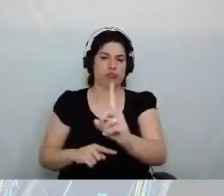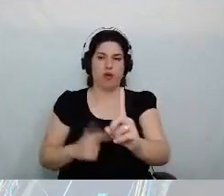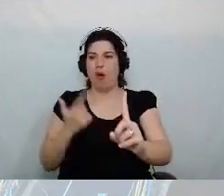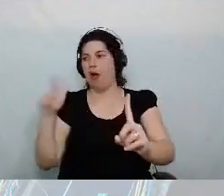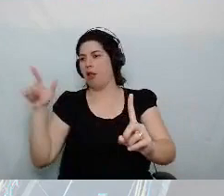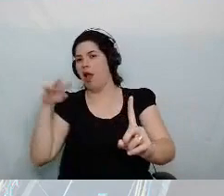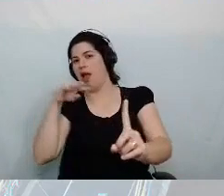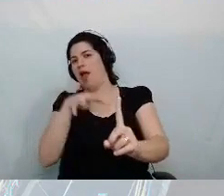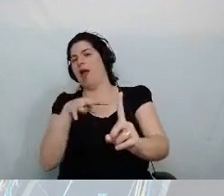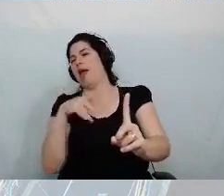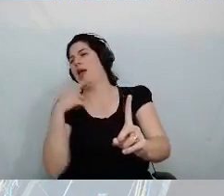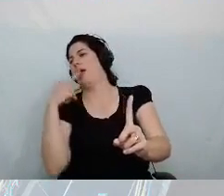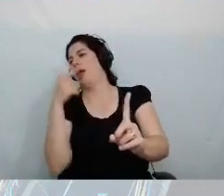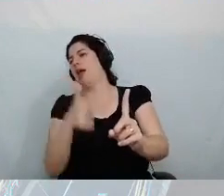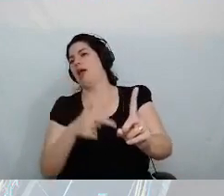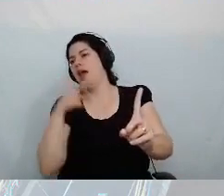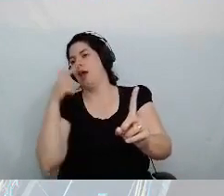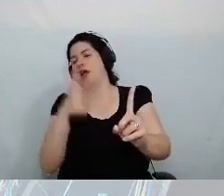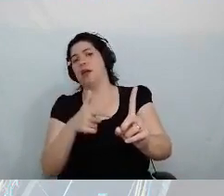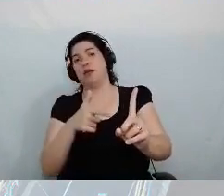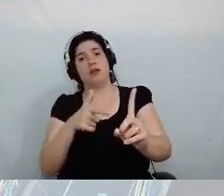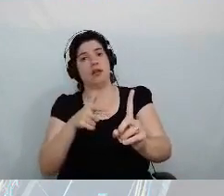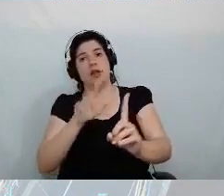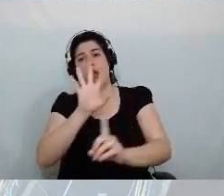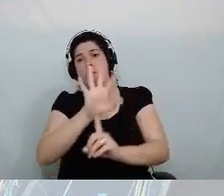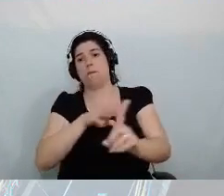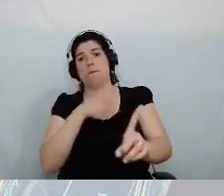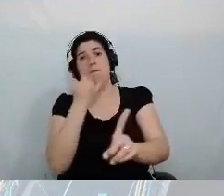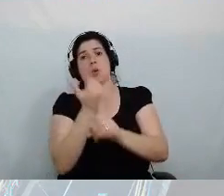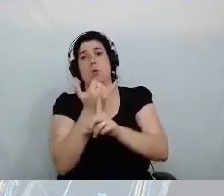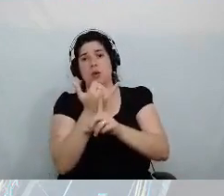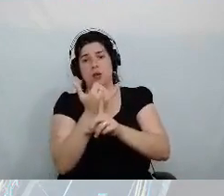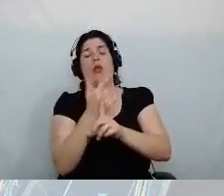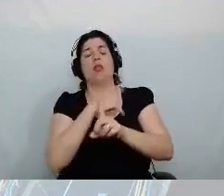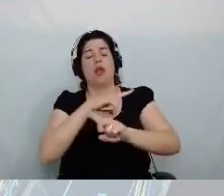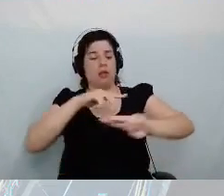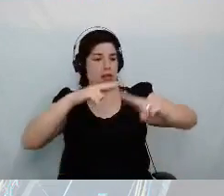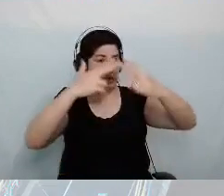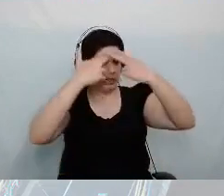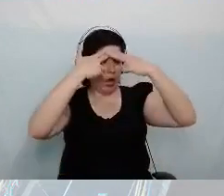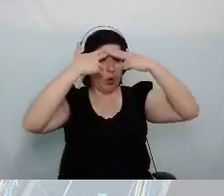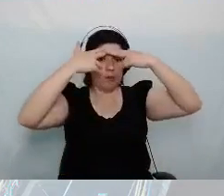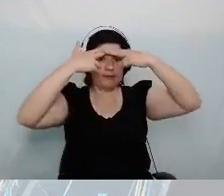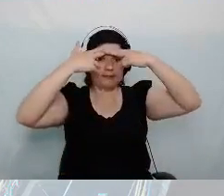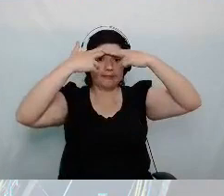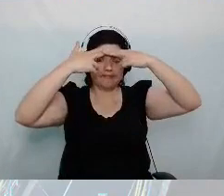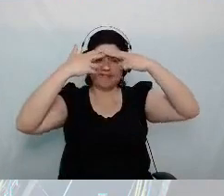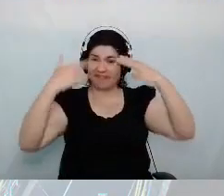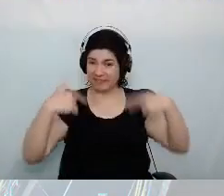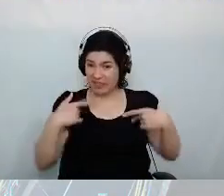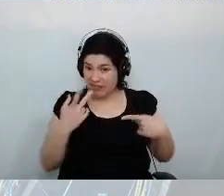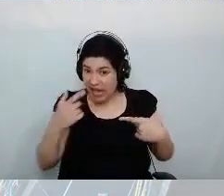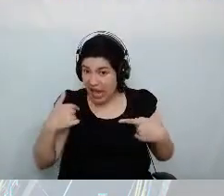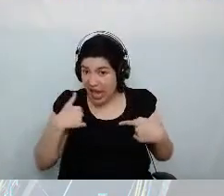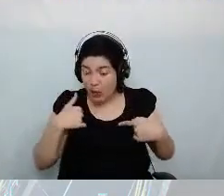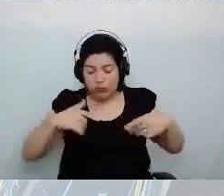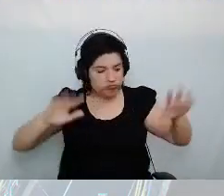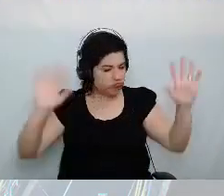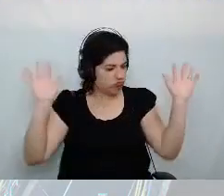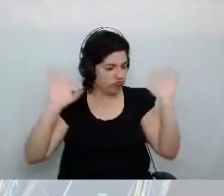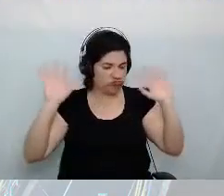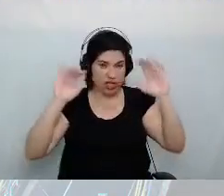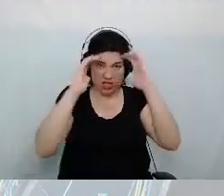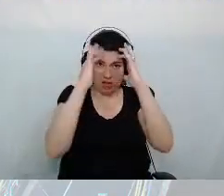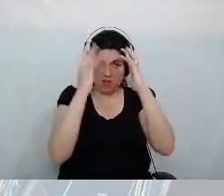Quando isso acontece, trauma instalado com sucesso. A partir daí, você fala, eu não, o cérebro de vocês, né? Eu não